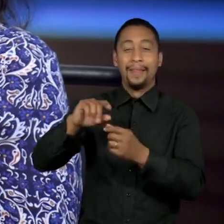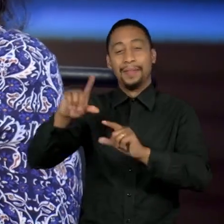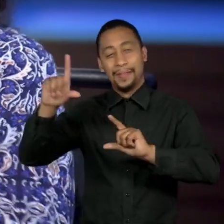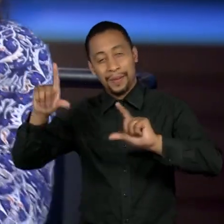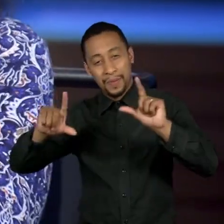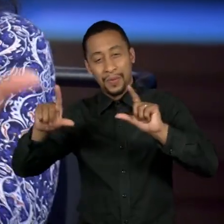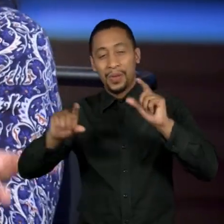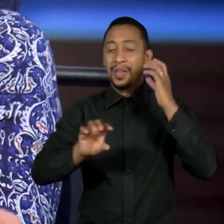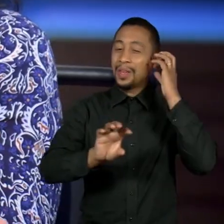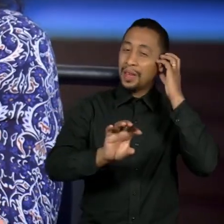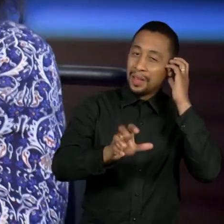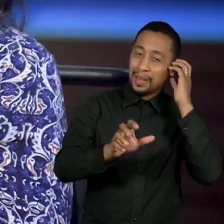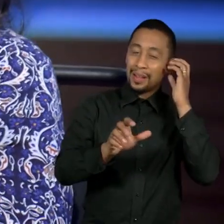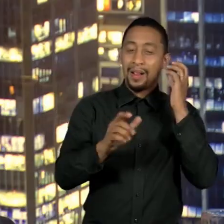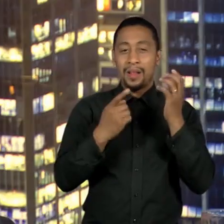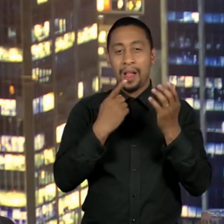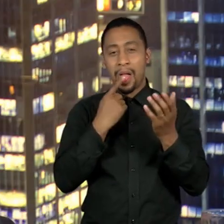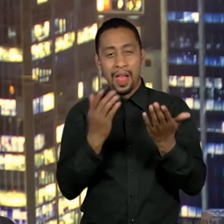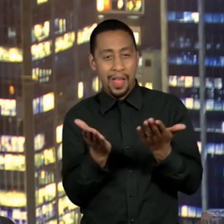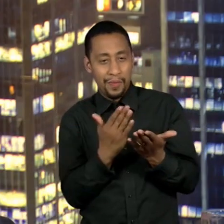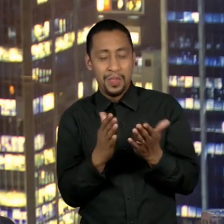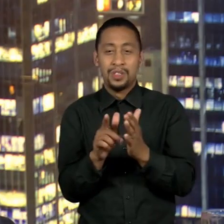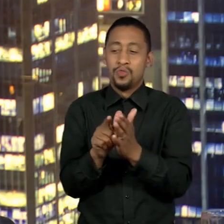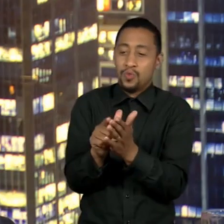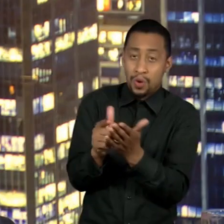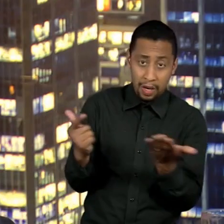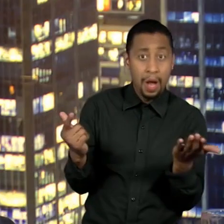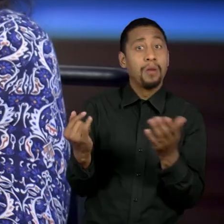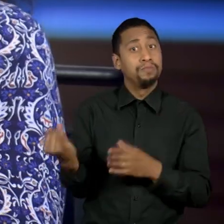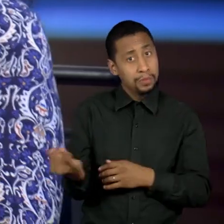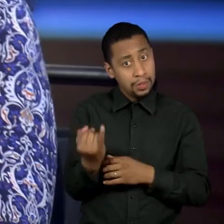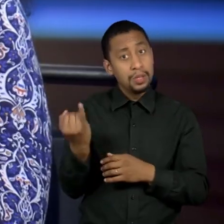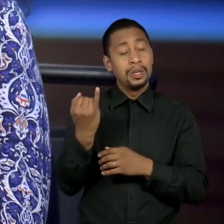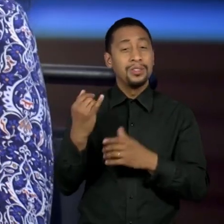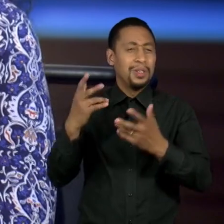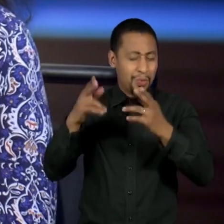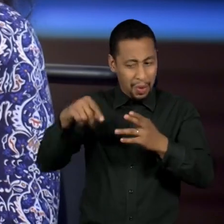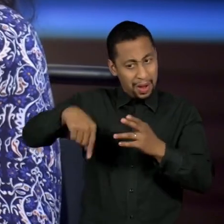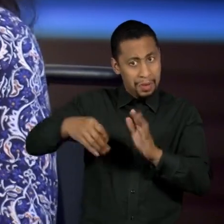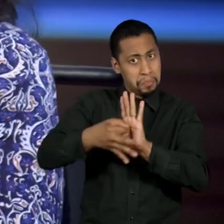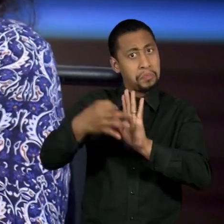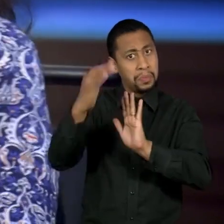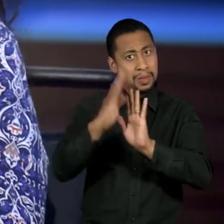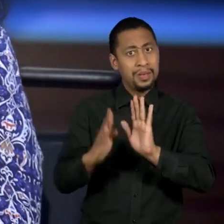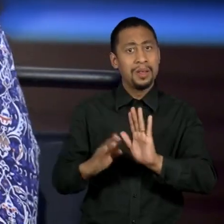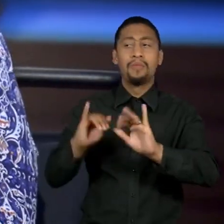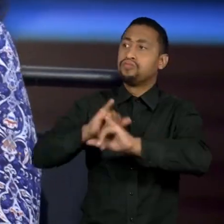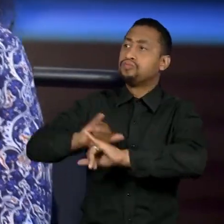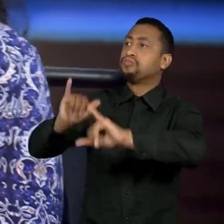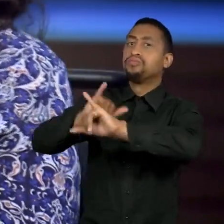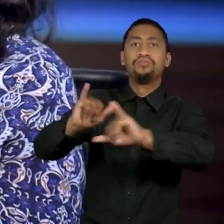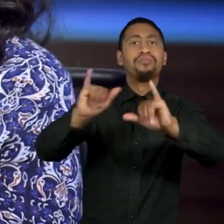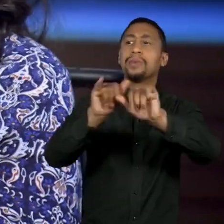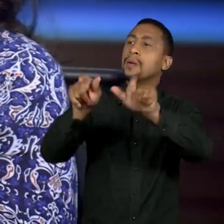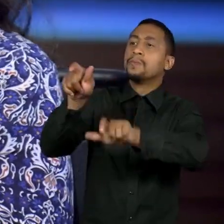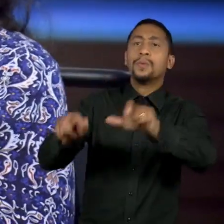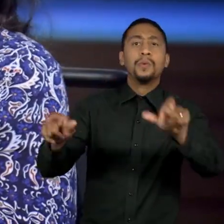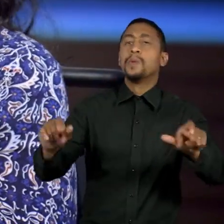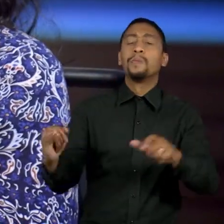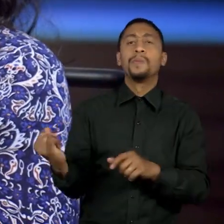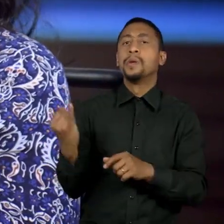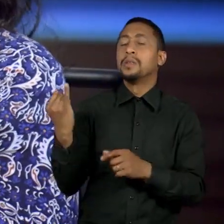últimos 12 meses. Quer dizer, ainda há muito o que ser feito, não é, professora? Sim, com certeza. Como a Beatriz falou, acho